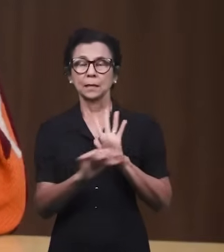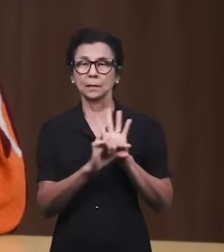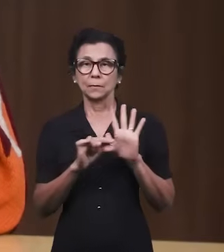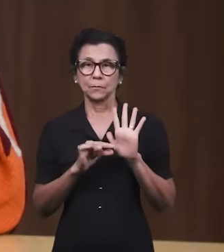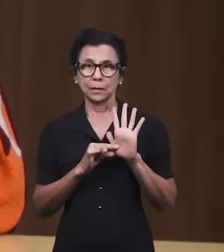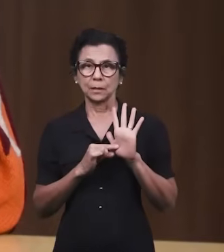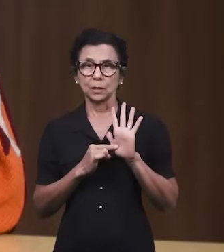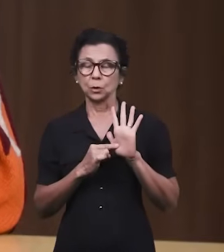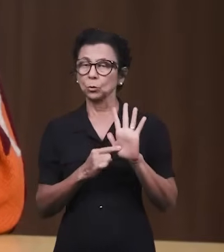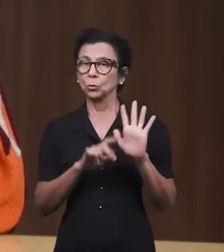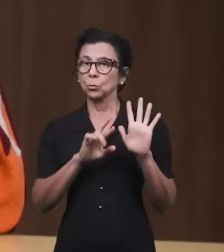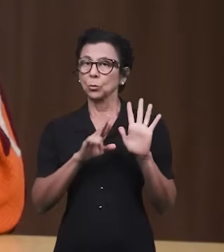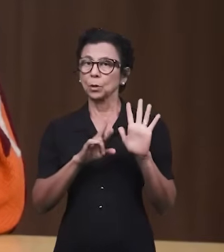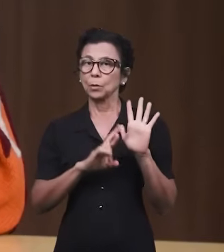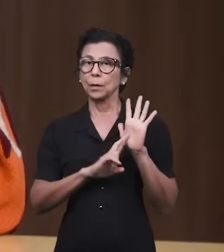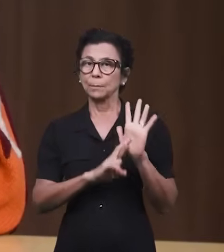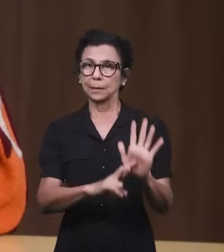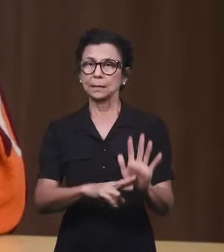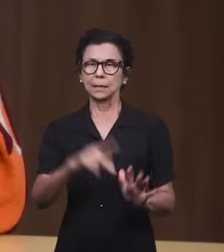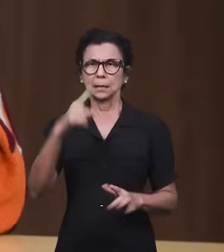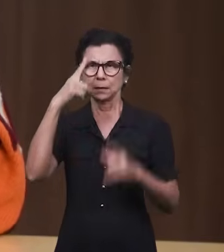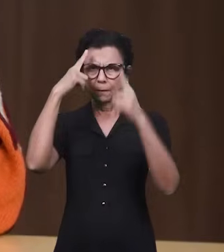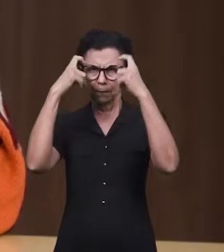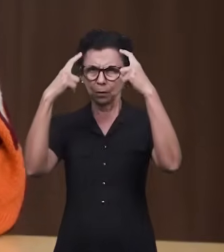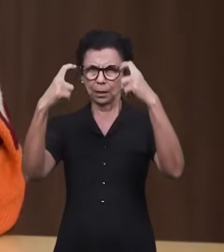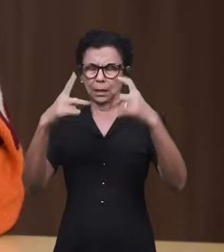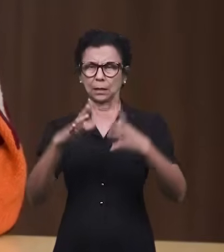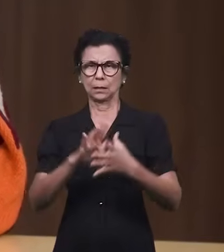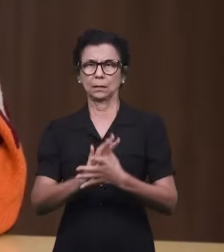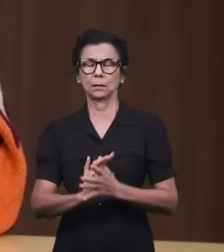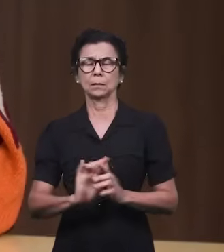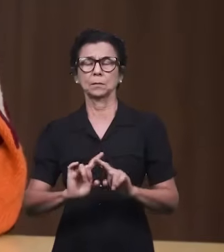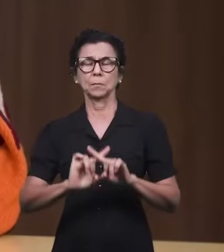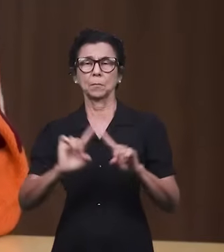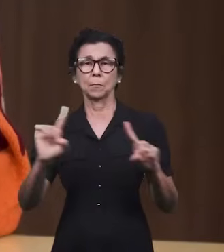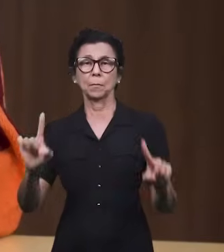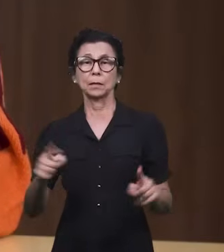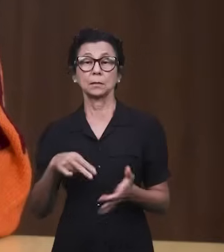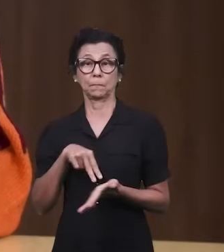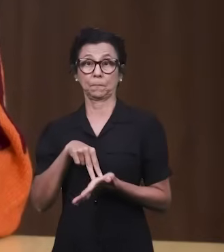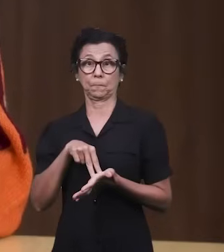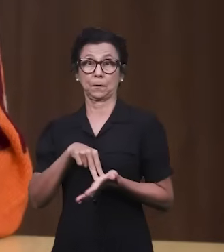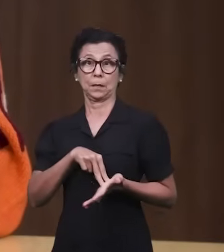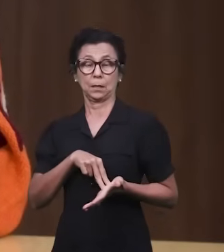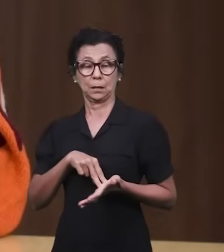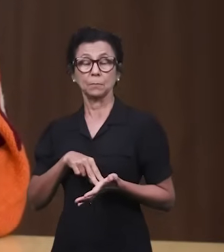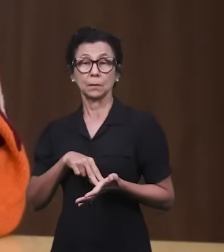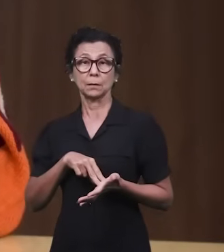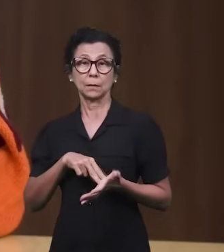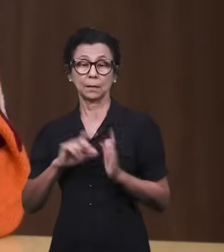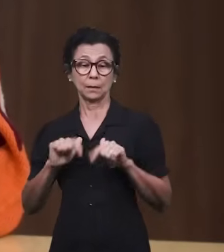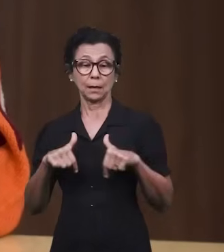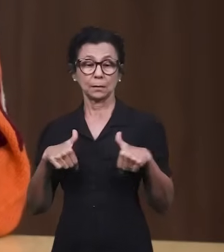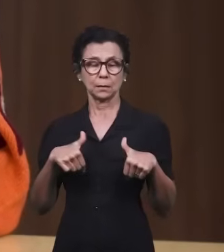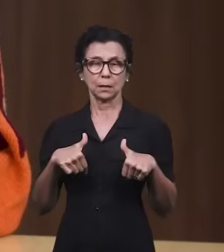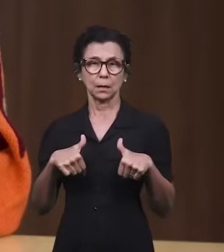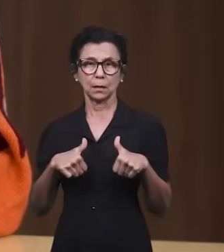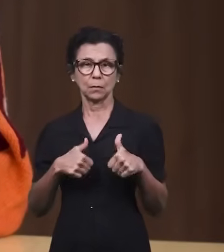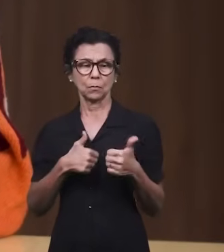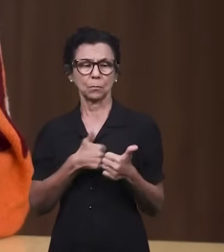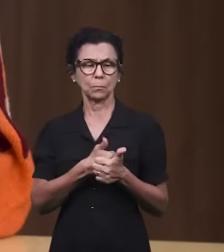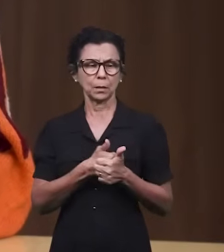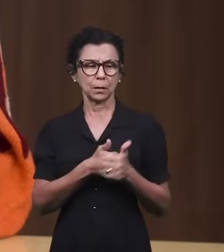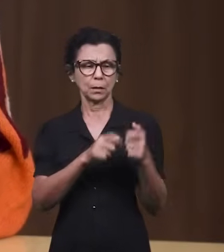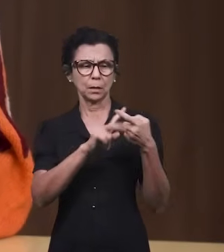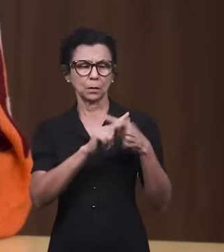violência, mas ele fala de um cuidado firme, de um cuidado amoroso e presente, aquele que acompanha, que instrui, que corrige